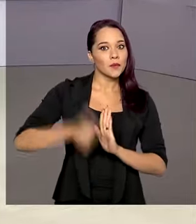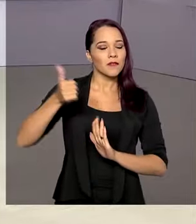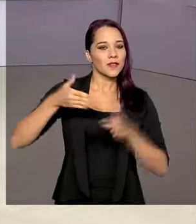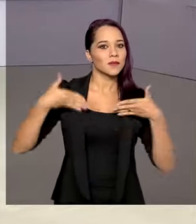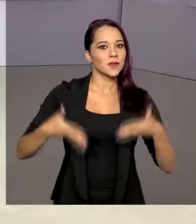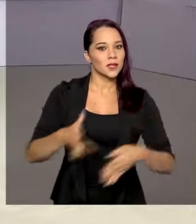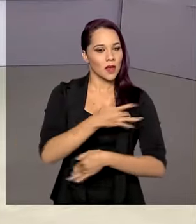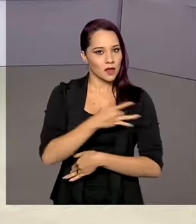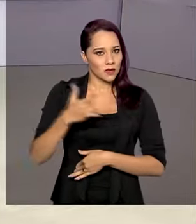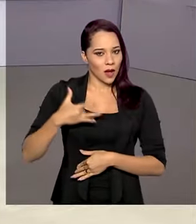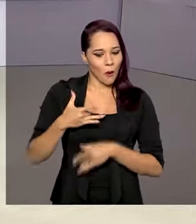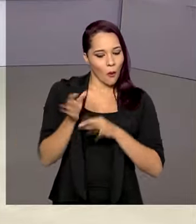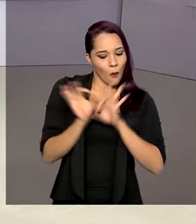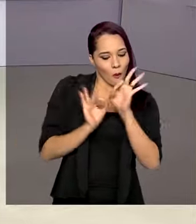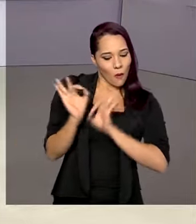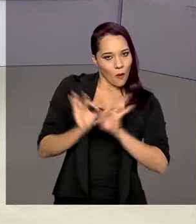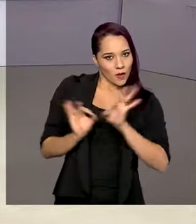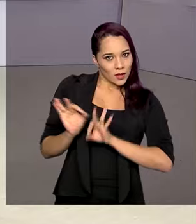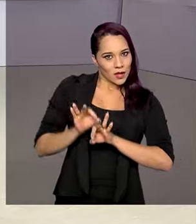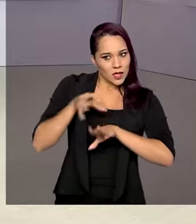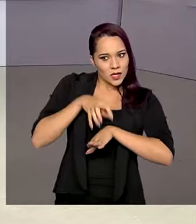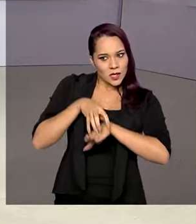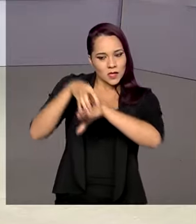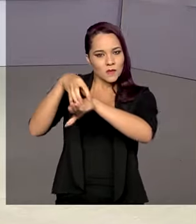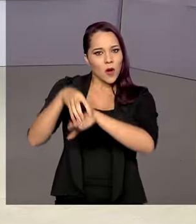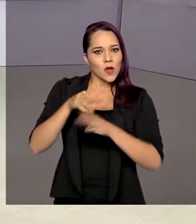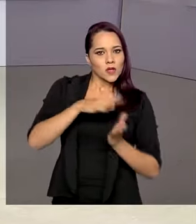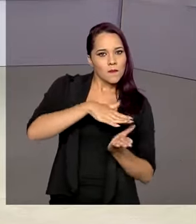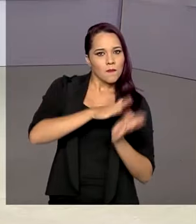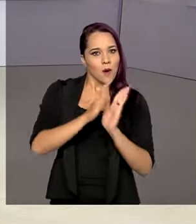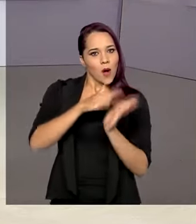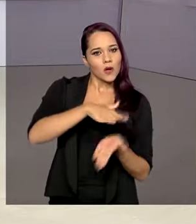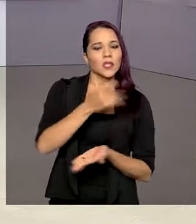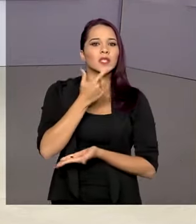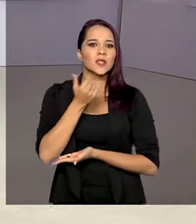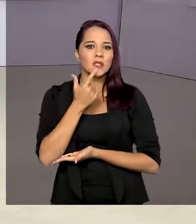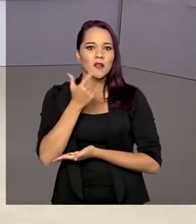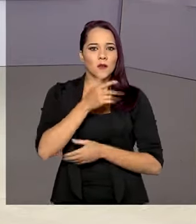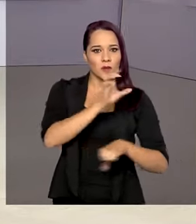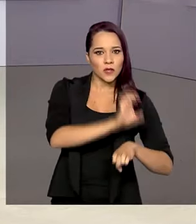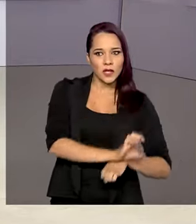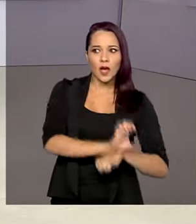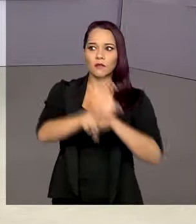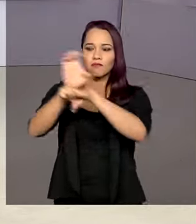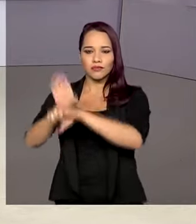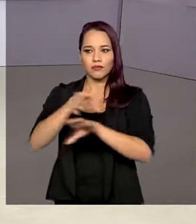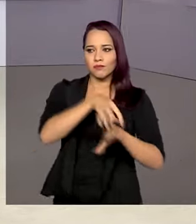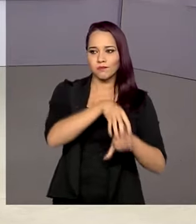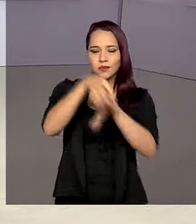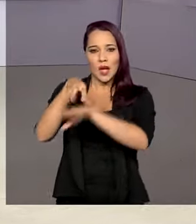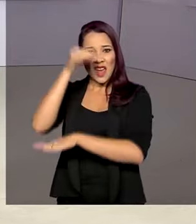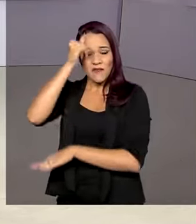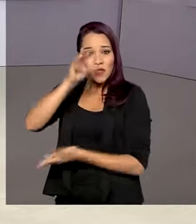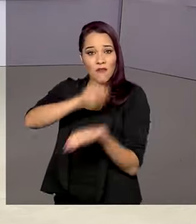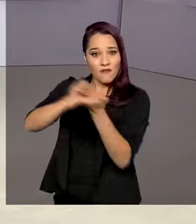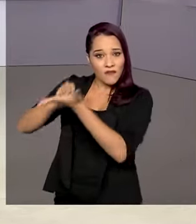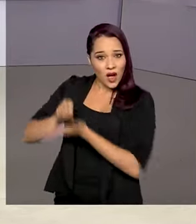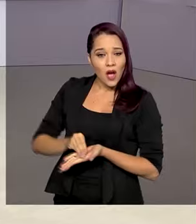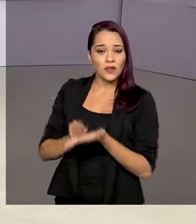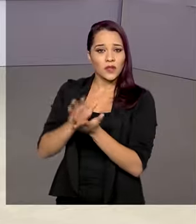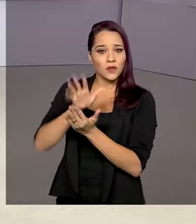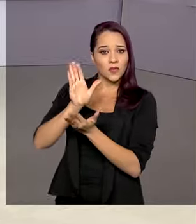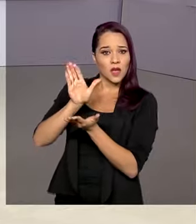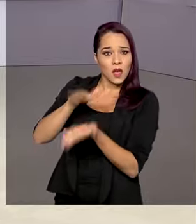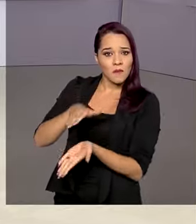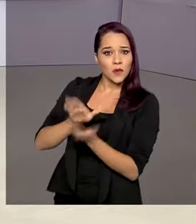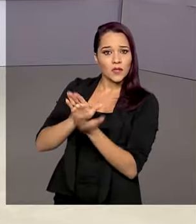Ministério da Saúde organiza e transporta bolsas de sangue de um estado para o outro, para evitar colapso nos estoques dos hemocentros